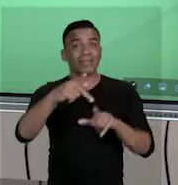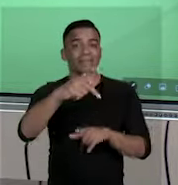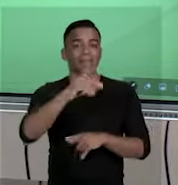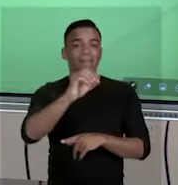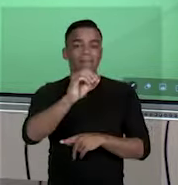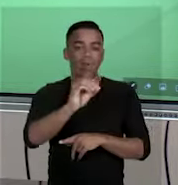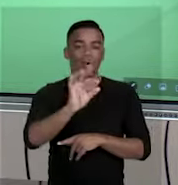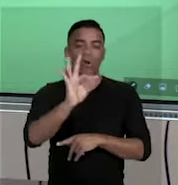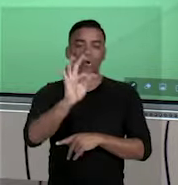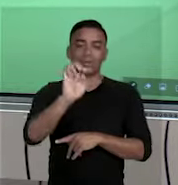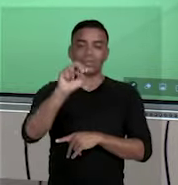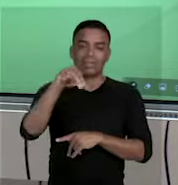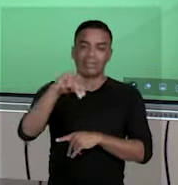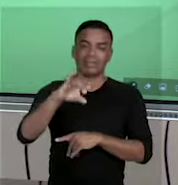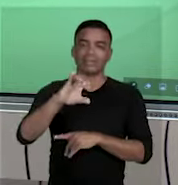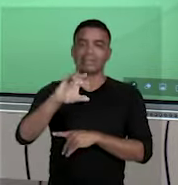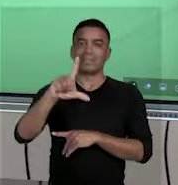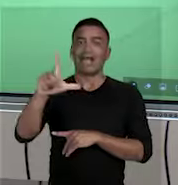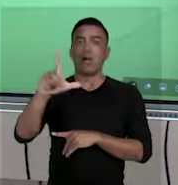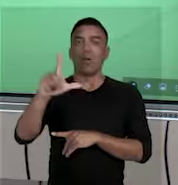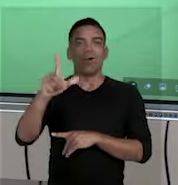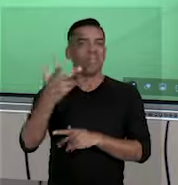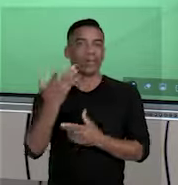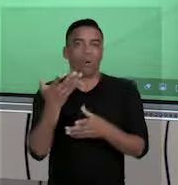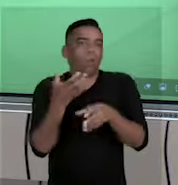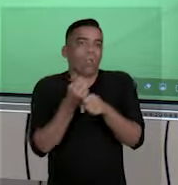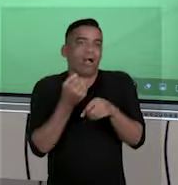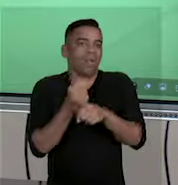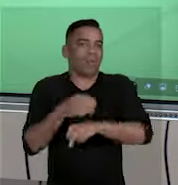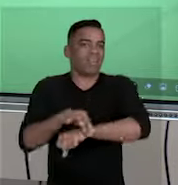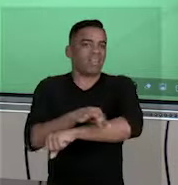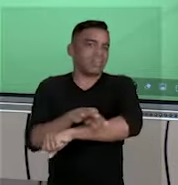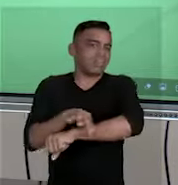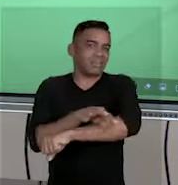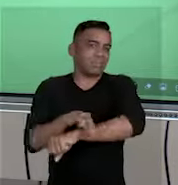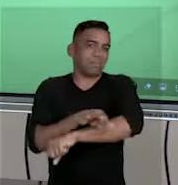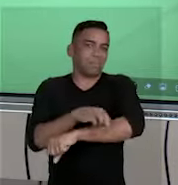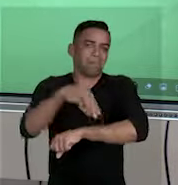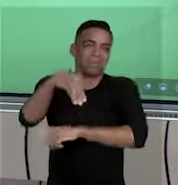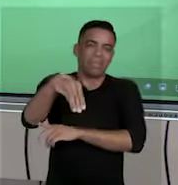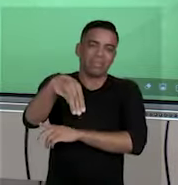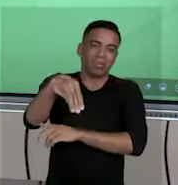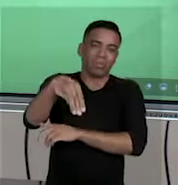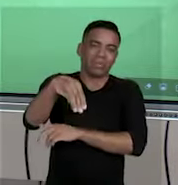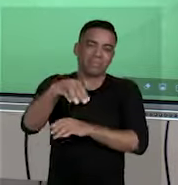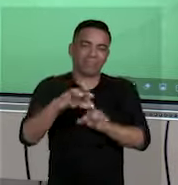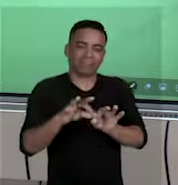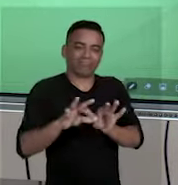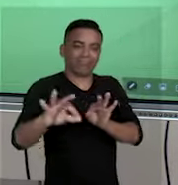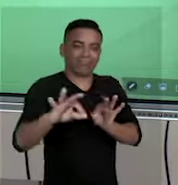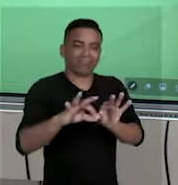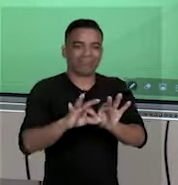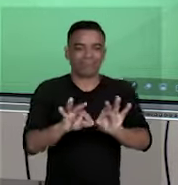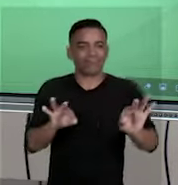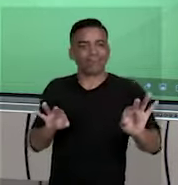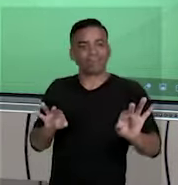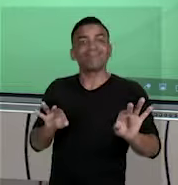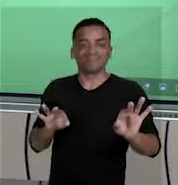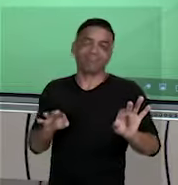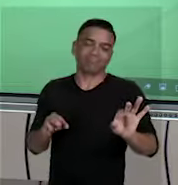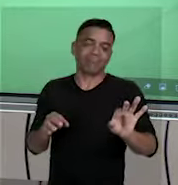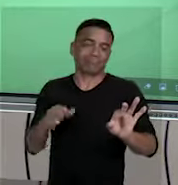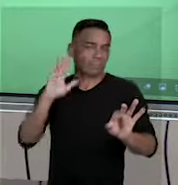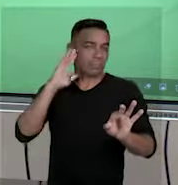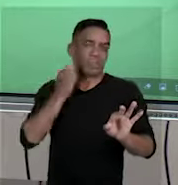se mede. É como se fosse assim, metragem. Você usa a metragem para medir, né, o comprimento de algo, a metragem,